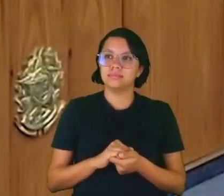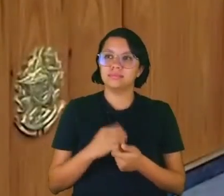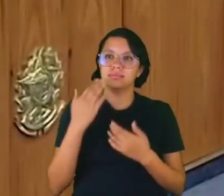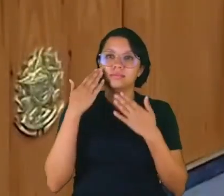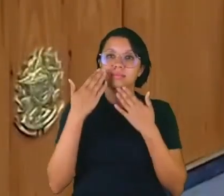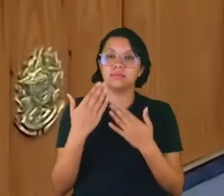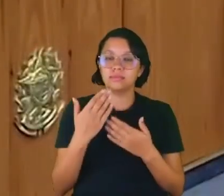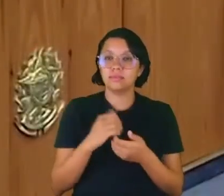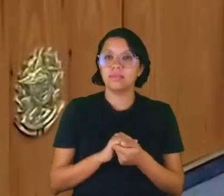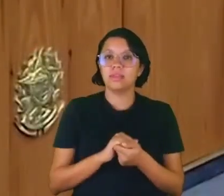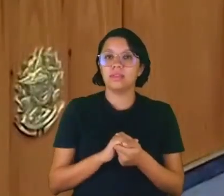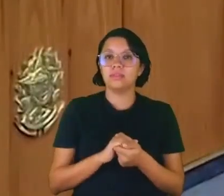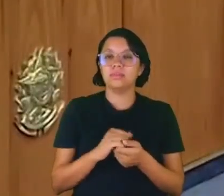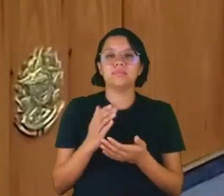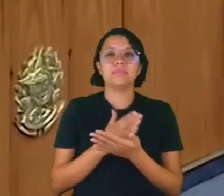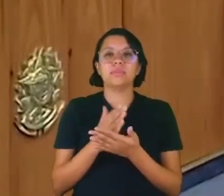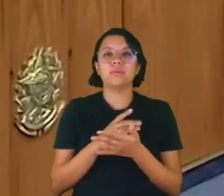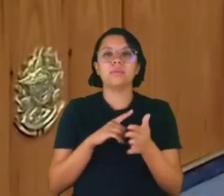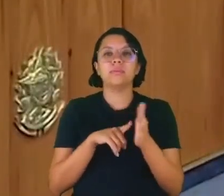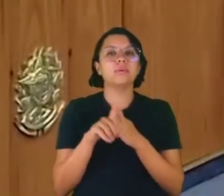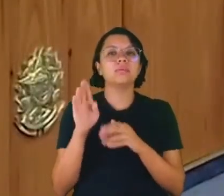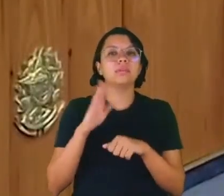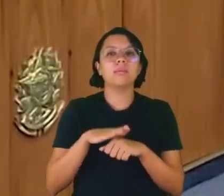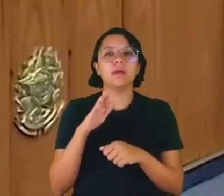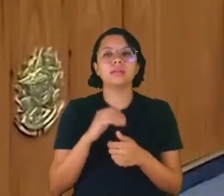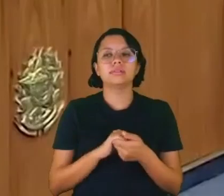Obrigado. Alguma pergunta mais?